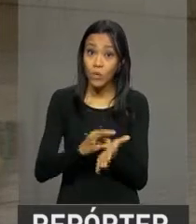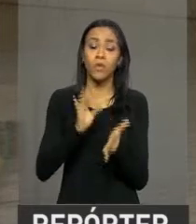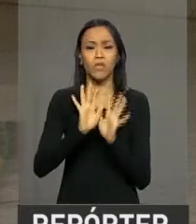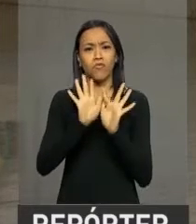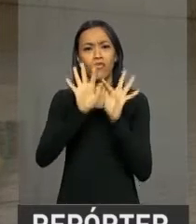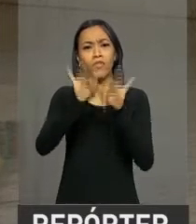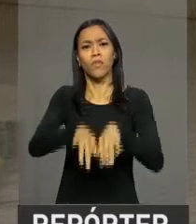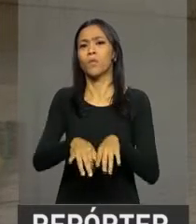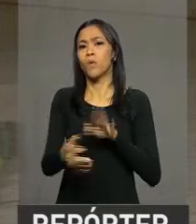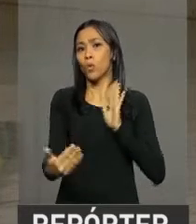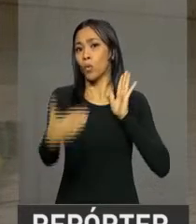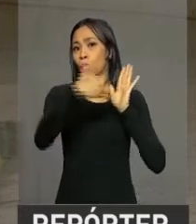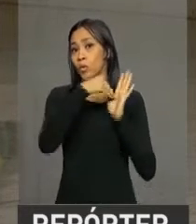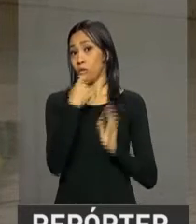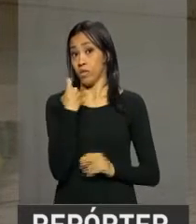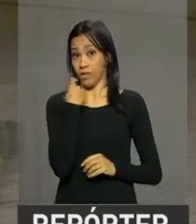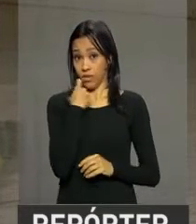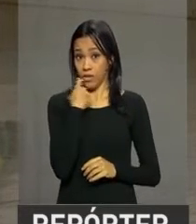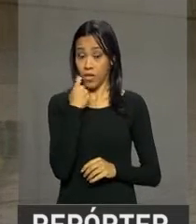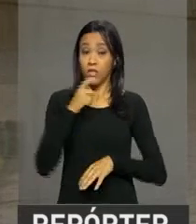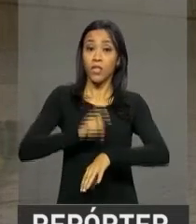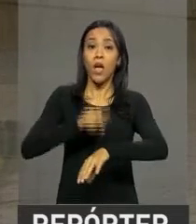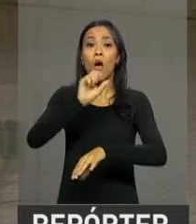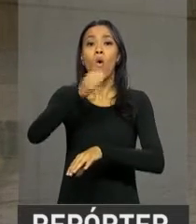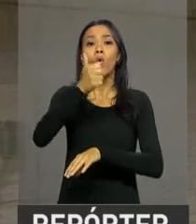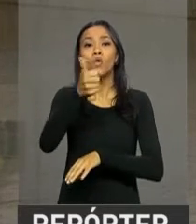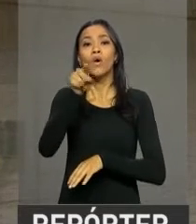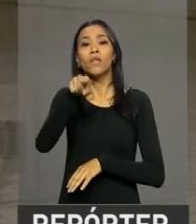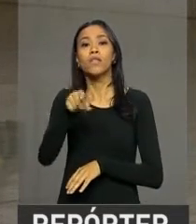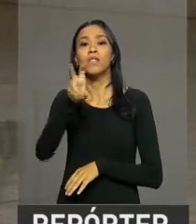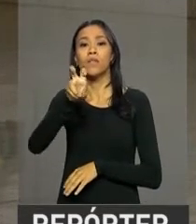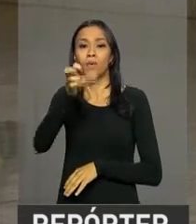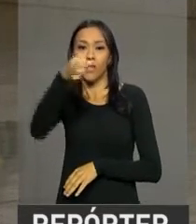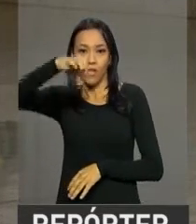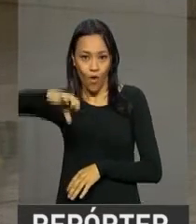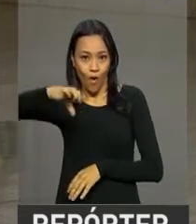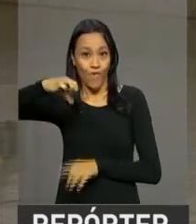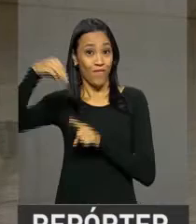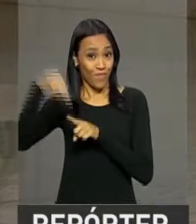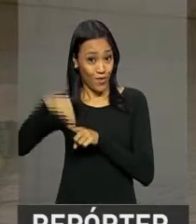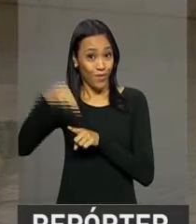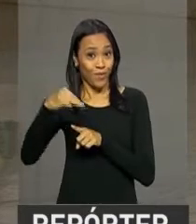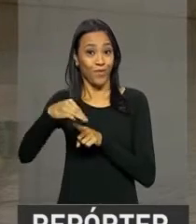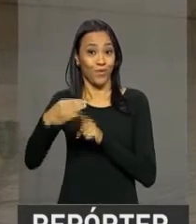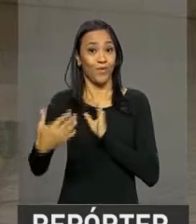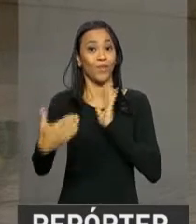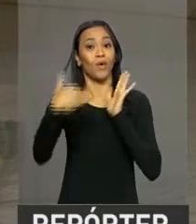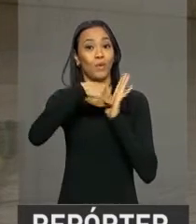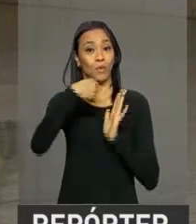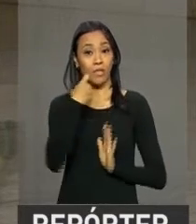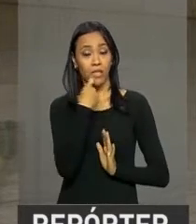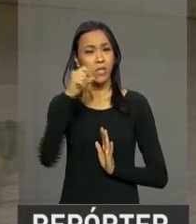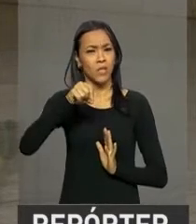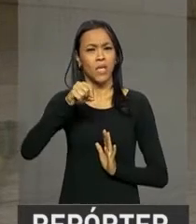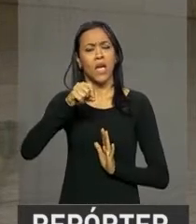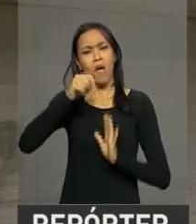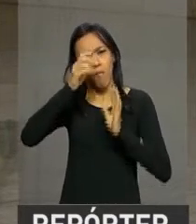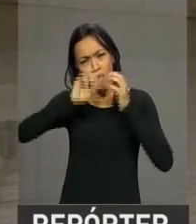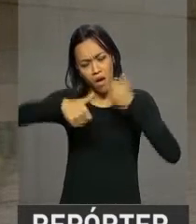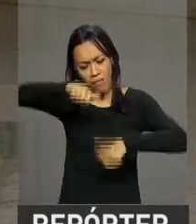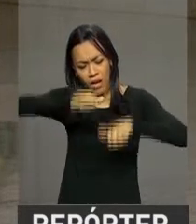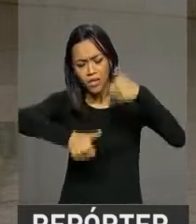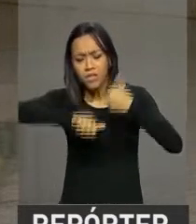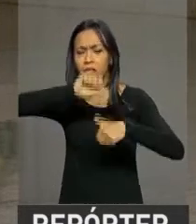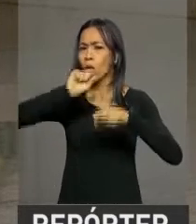encerraram na última sexta feira às 11 horas e 59 minutos da última sexta feira um balanço divulgado no final